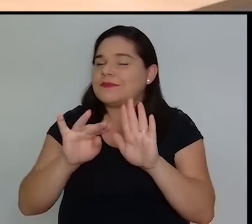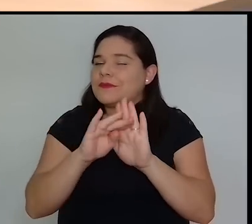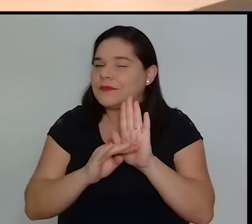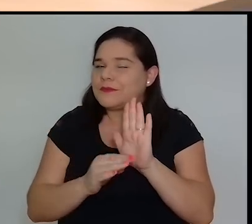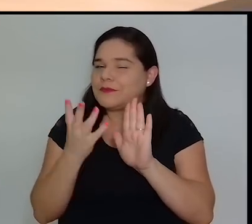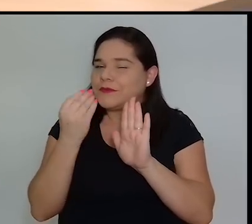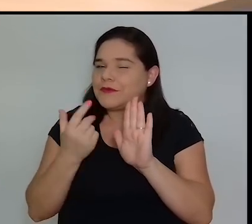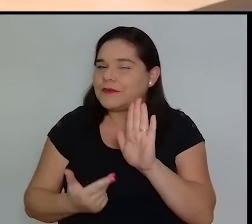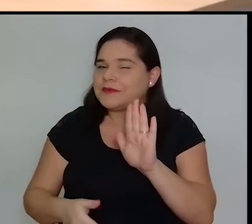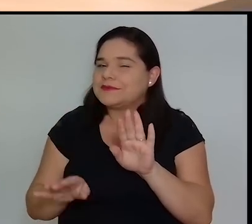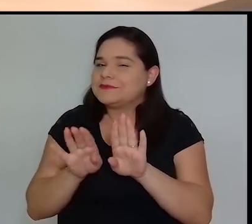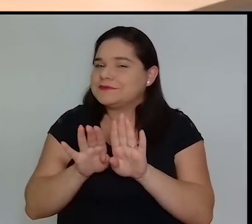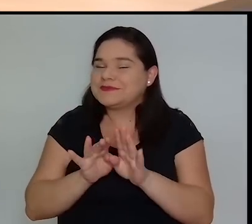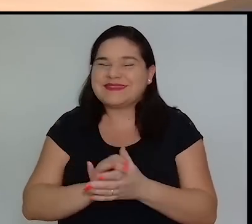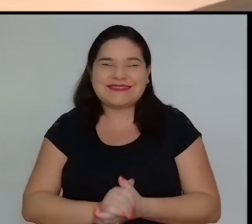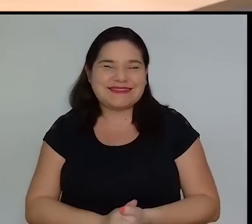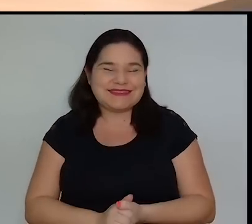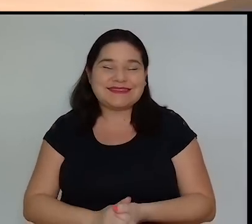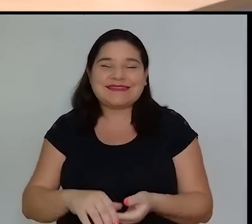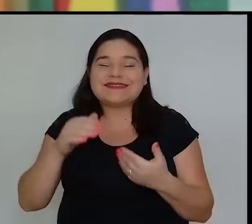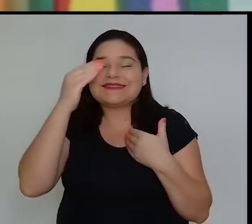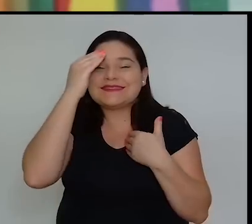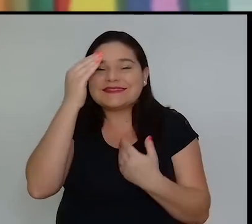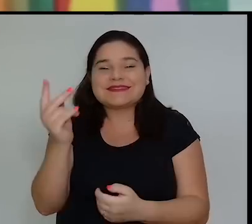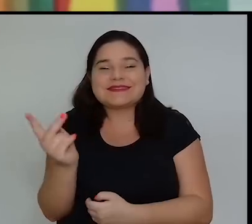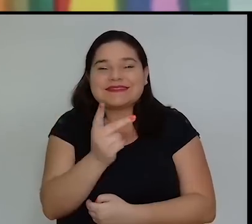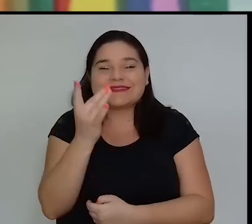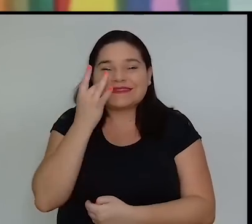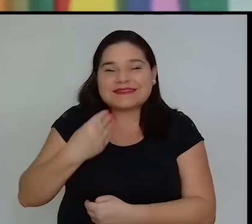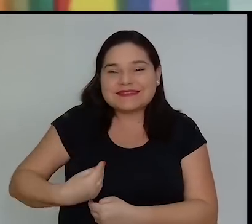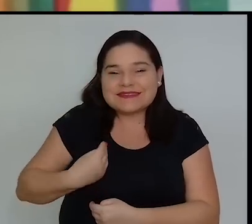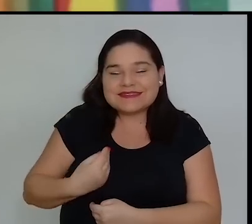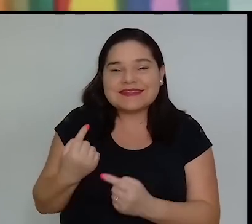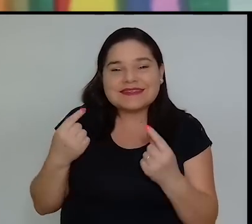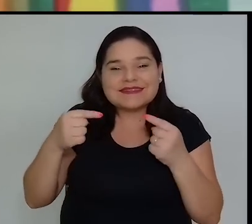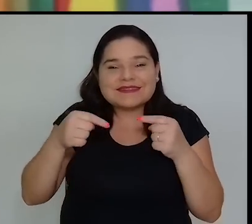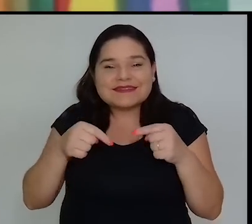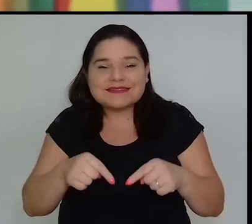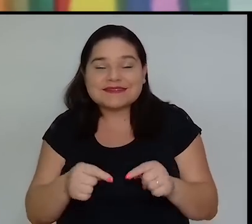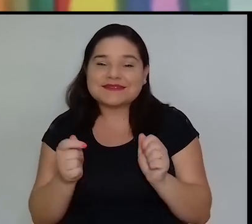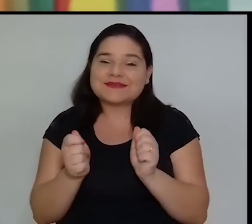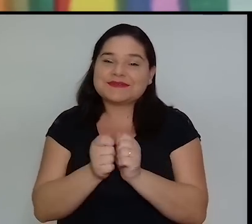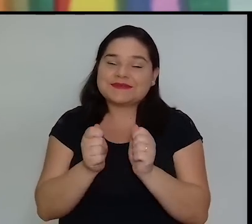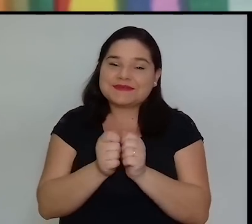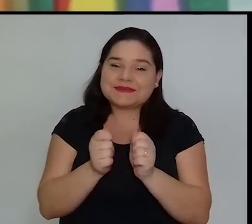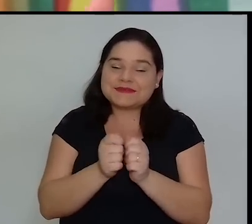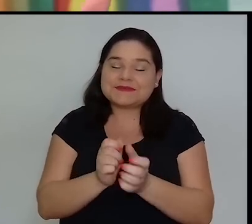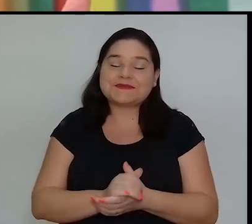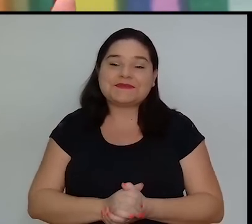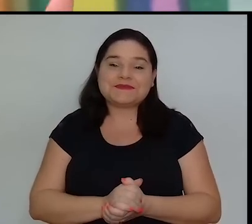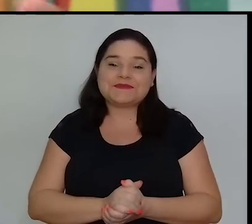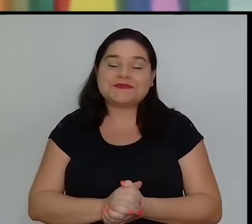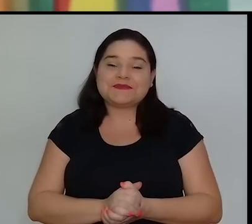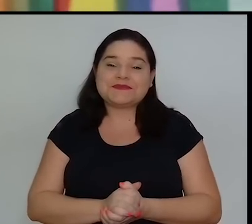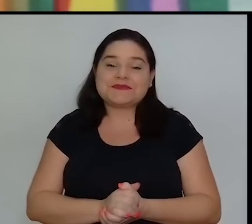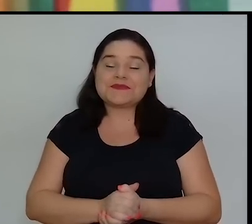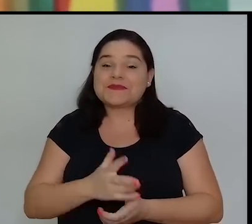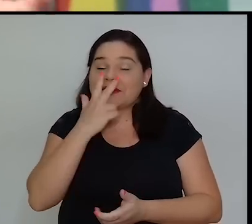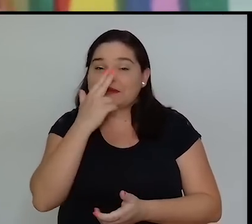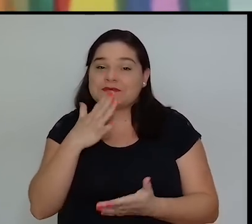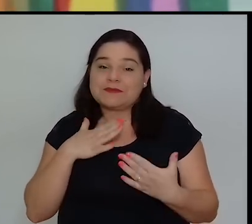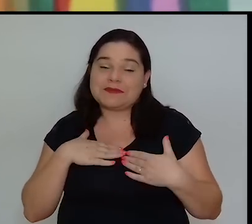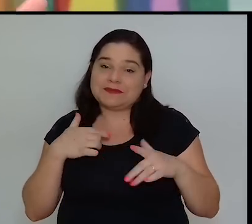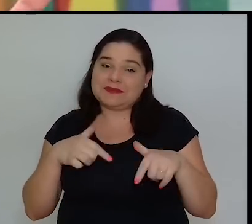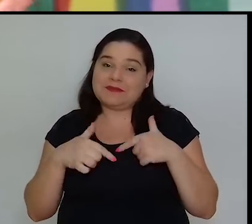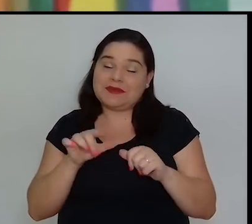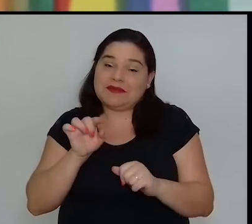Muito obrigado vocês por virem aqui no estúdio de 10 anos e Bom eu acho que o meu papel aqui